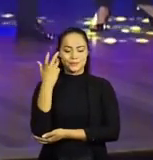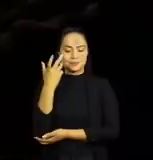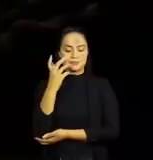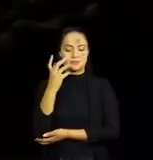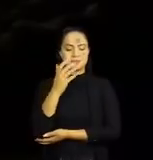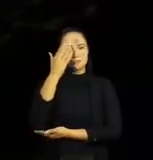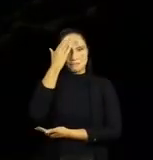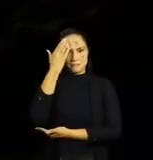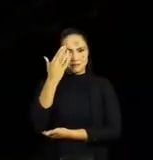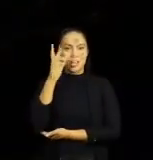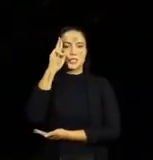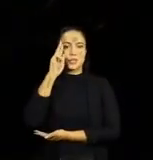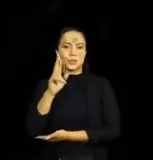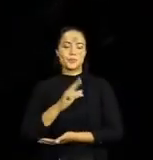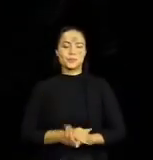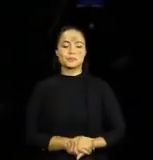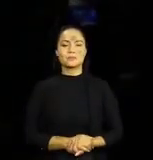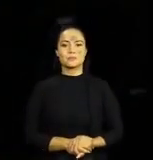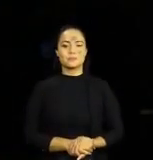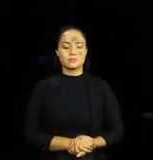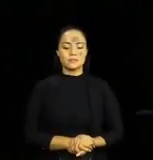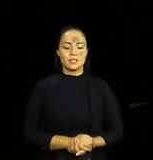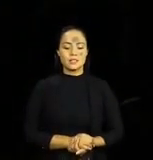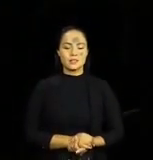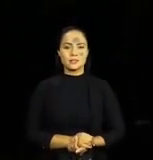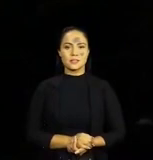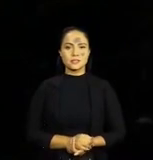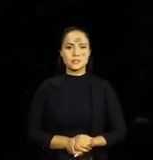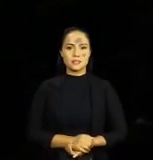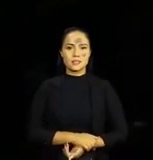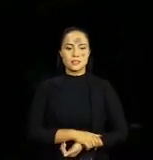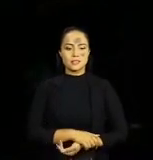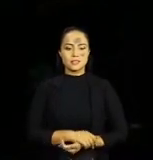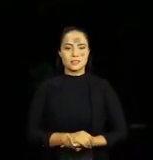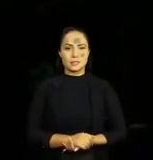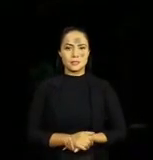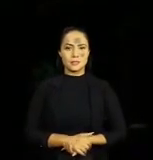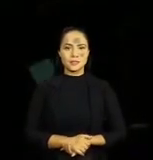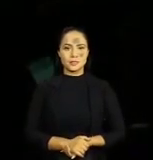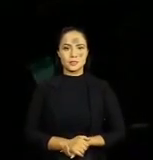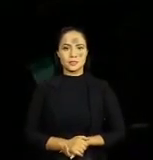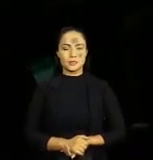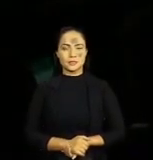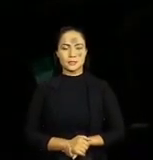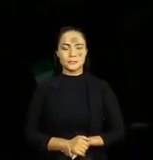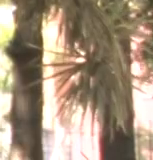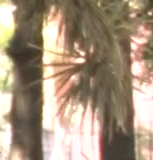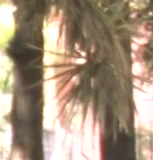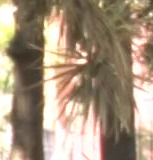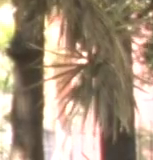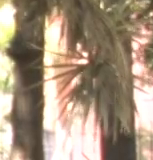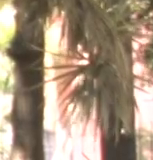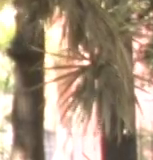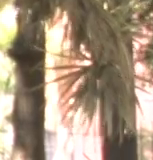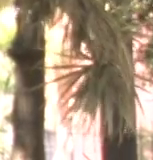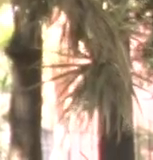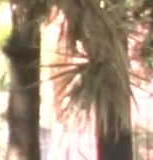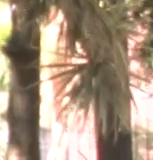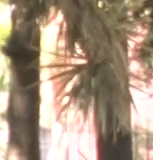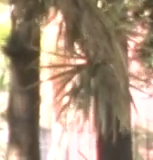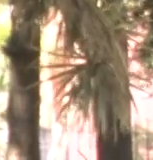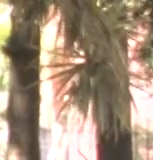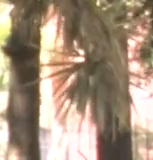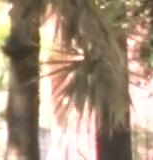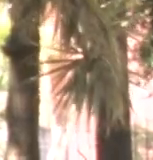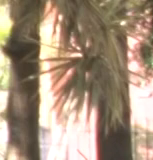porque é um trabalho que fazemos na Emater há 23 anos. Um trabalho que leva para o produtor renda, qualidade